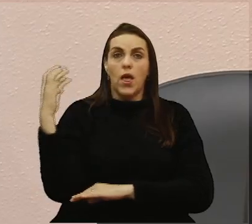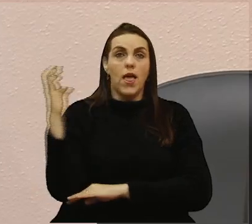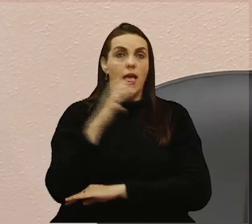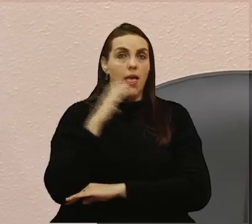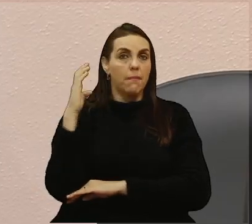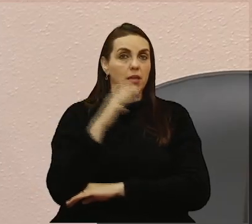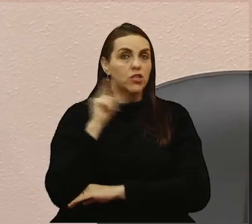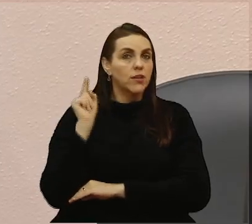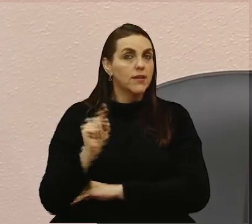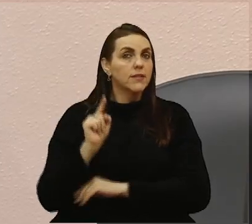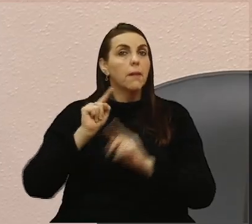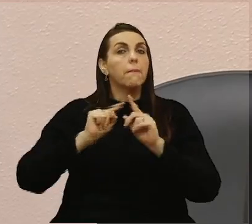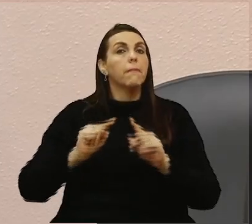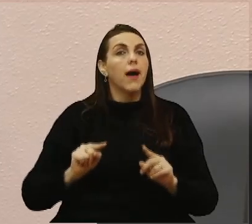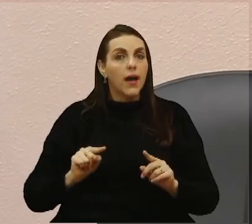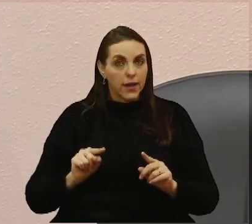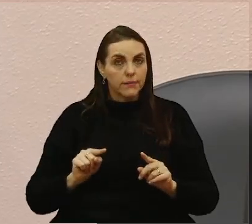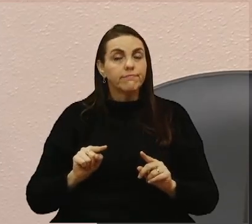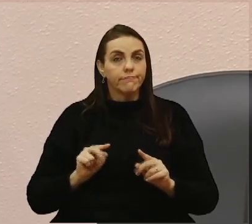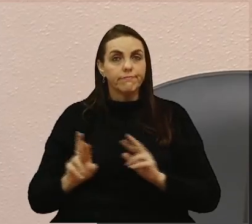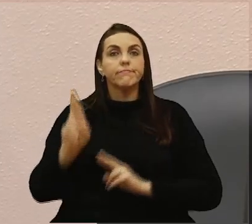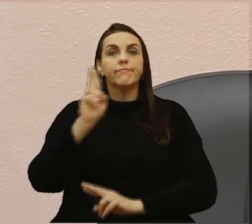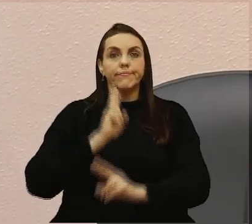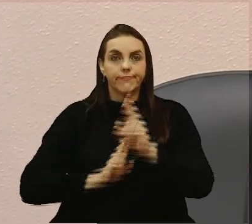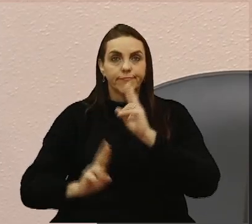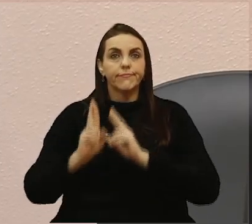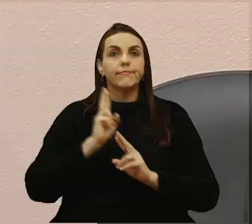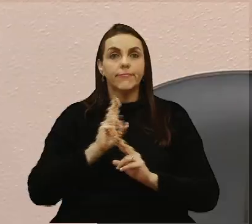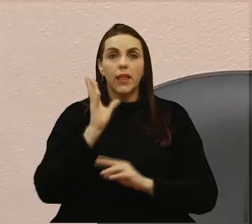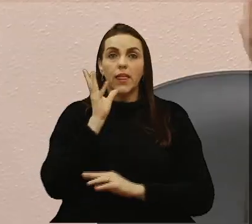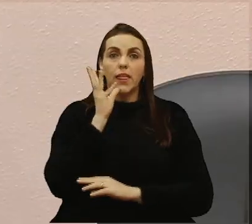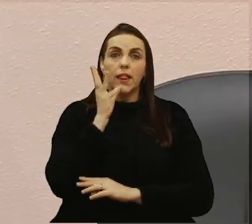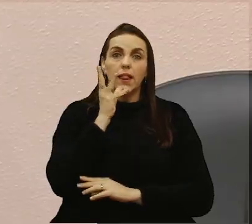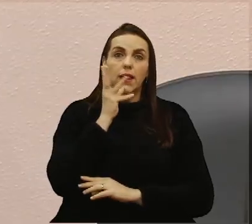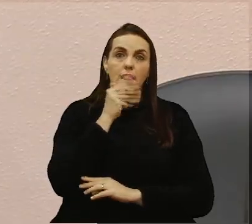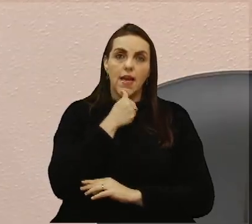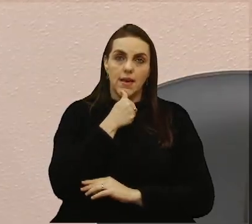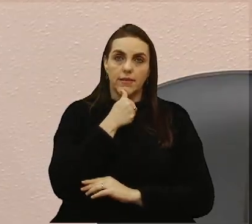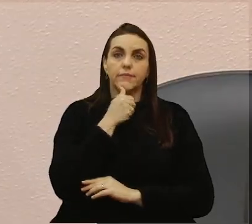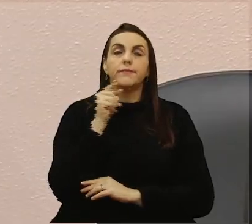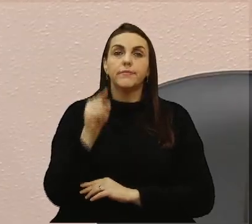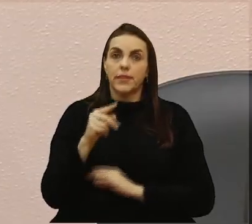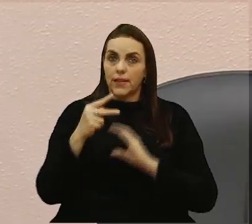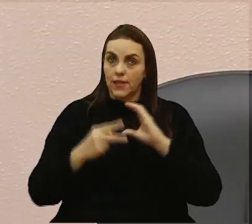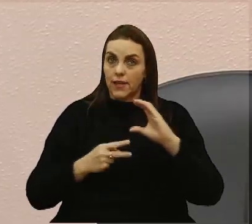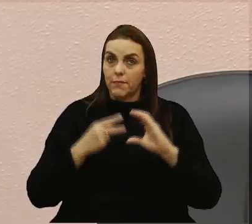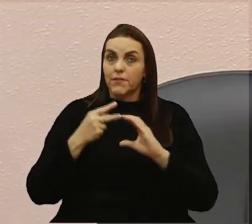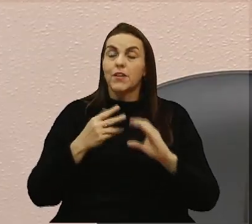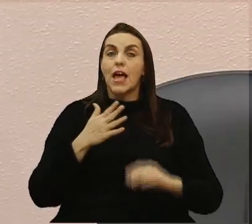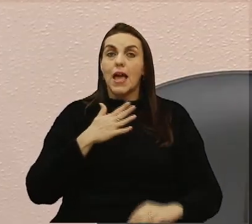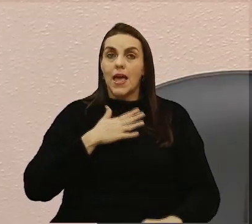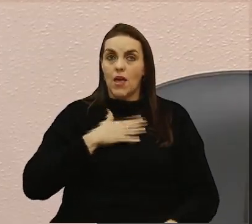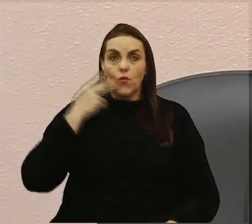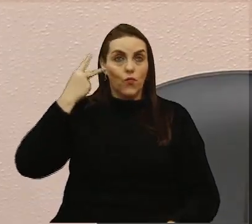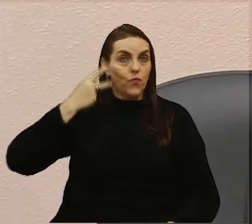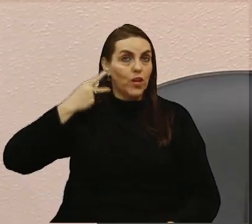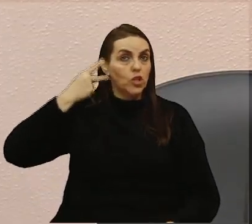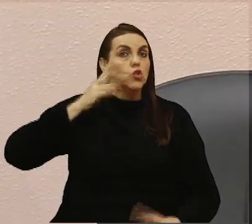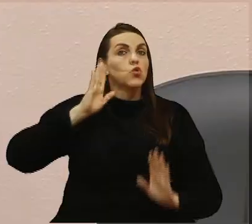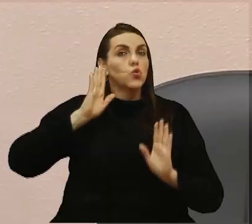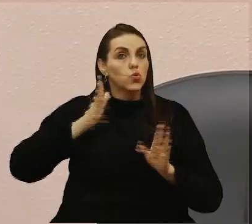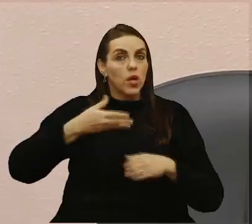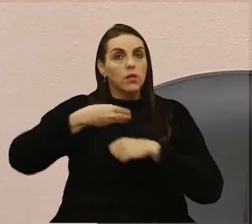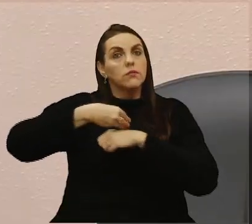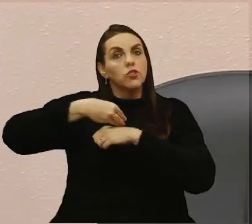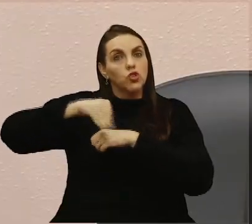emergência, porém as respostas são lentas. Essa casa, eu mesmo como vereador, já indicou